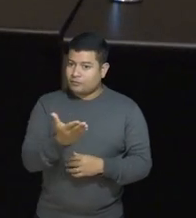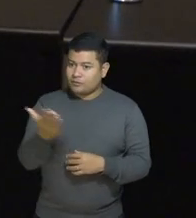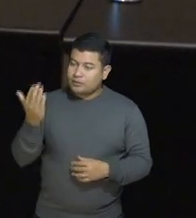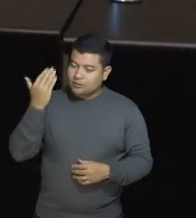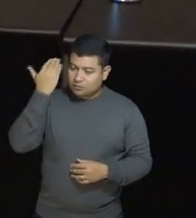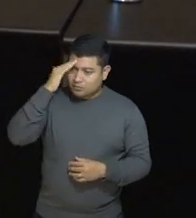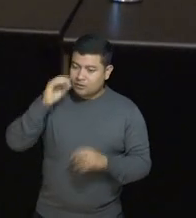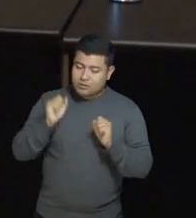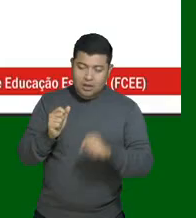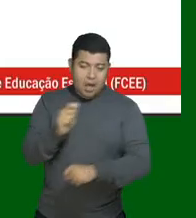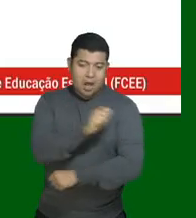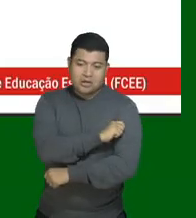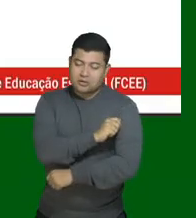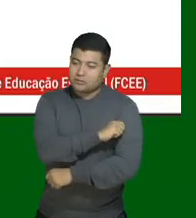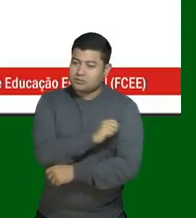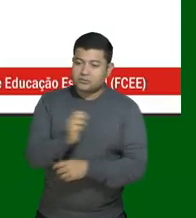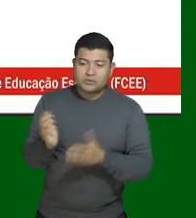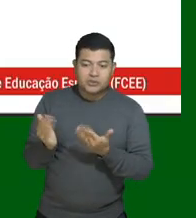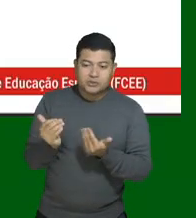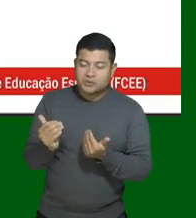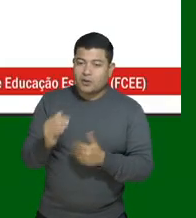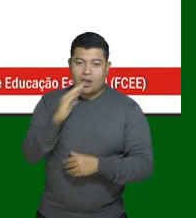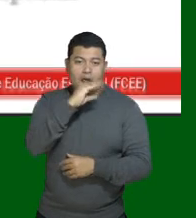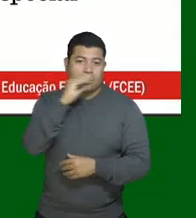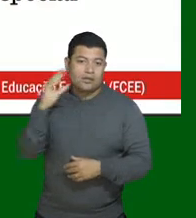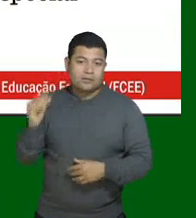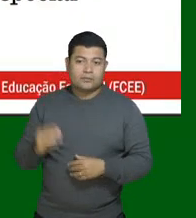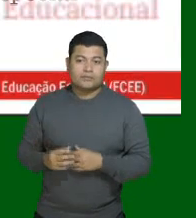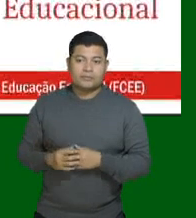né? Criança, adolescente, é para cá.